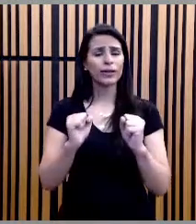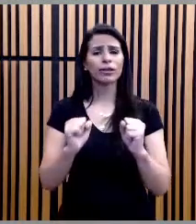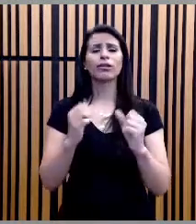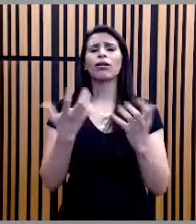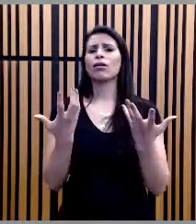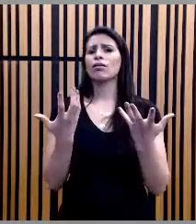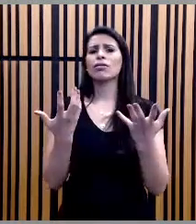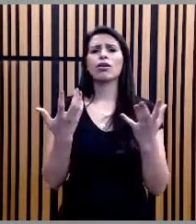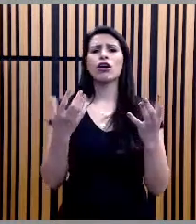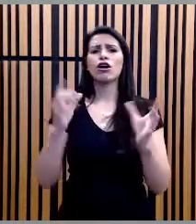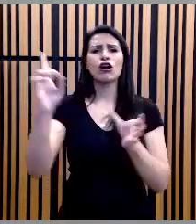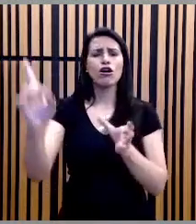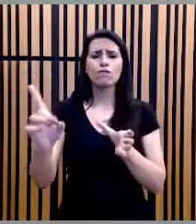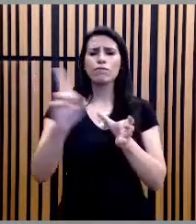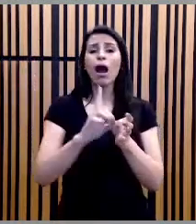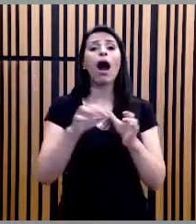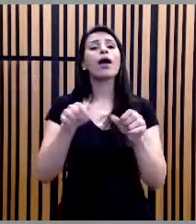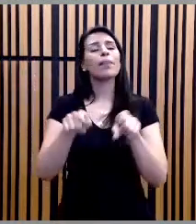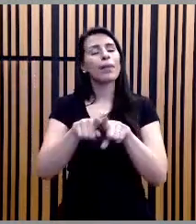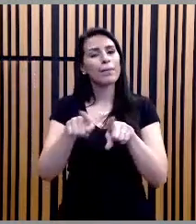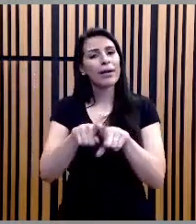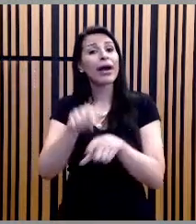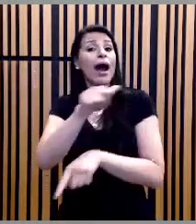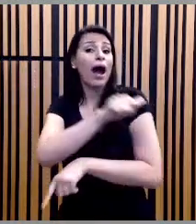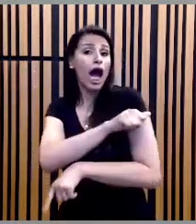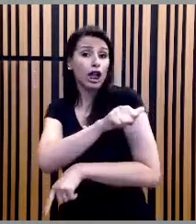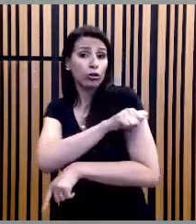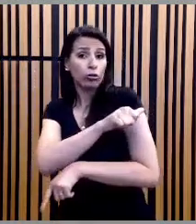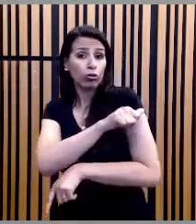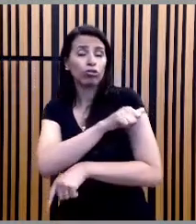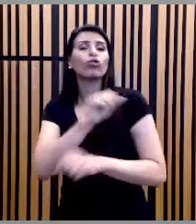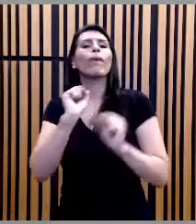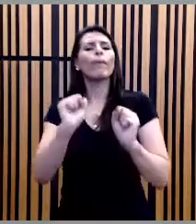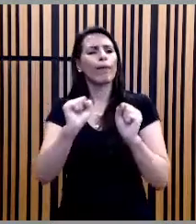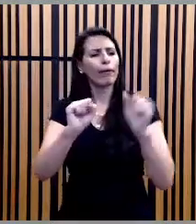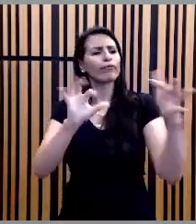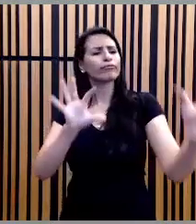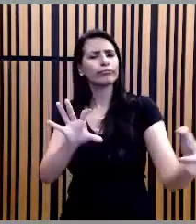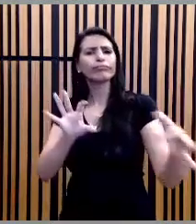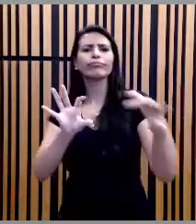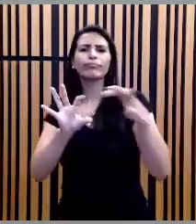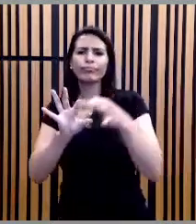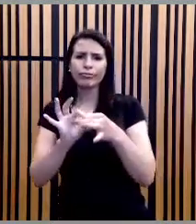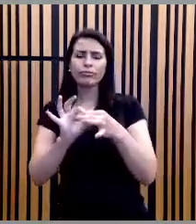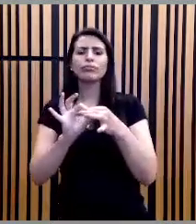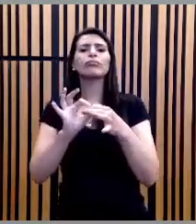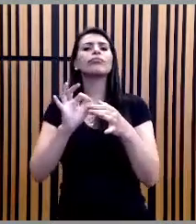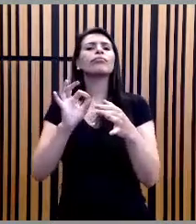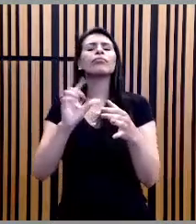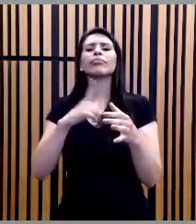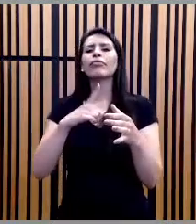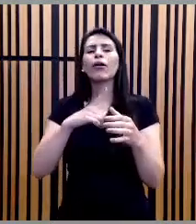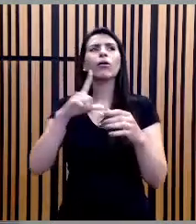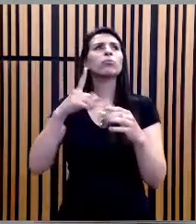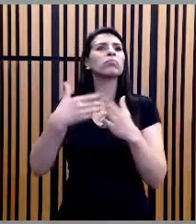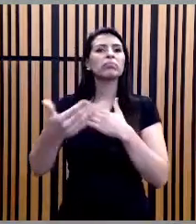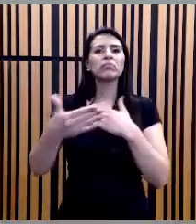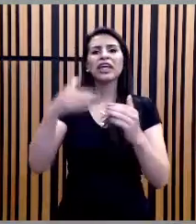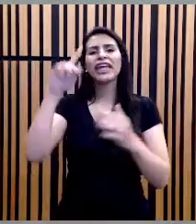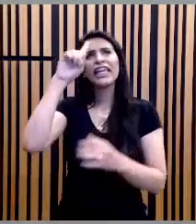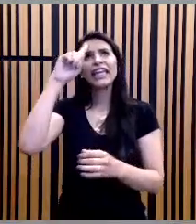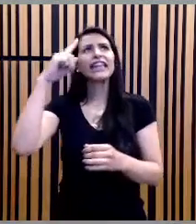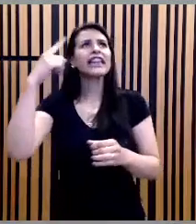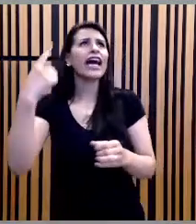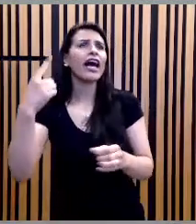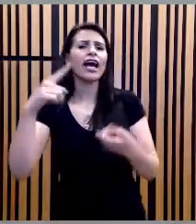podem fazer parte, os alunos podem fazer parte dessa trajetória, né? Tendo alguma ideia, tendo alguma